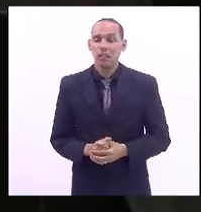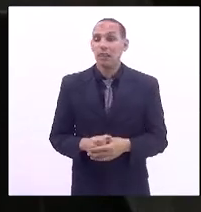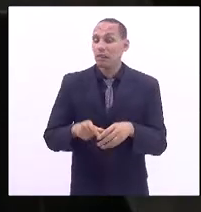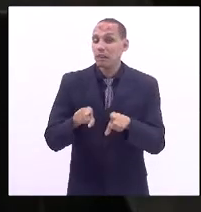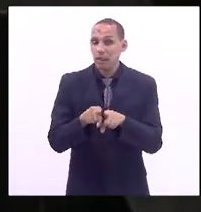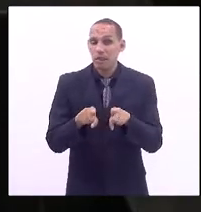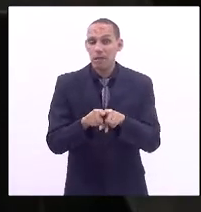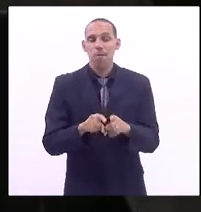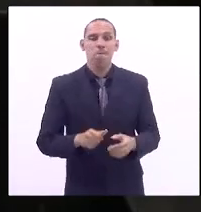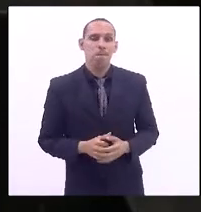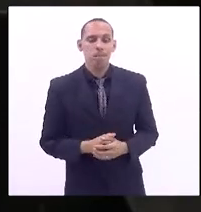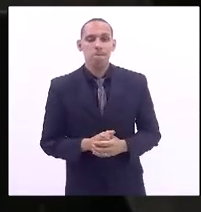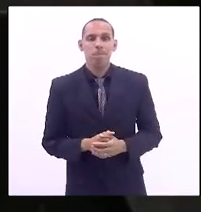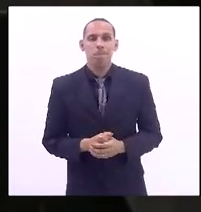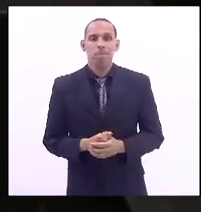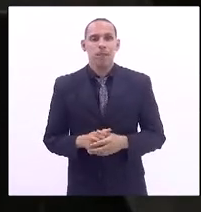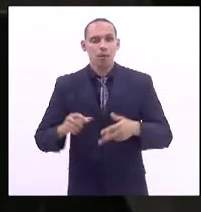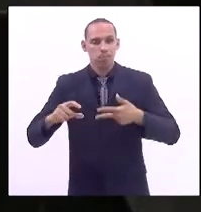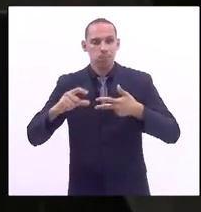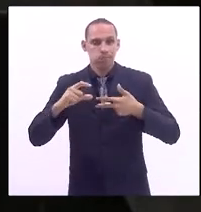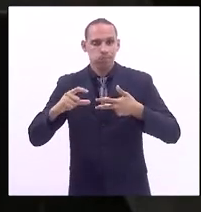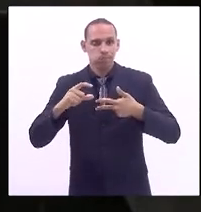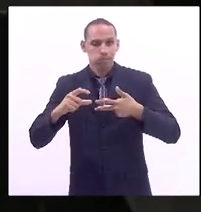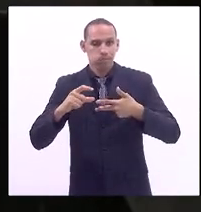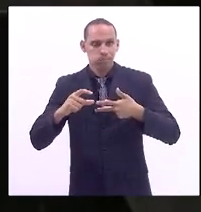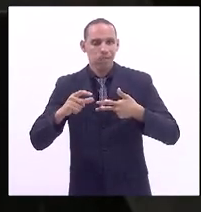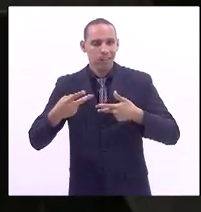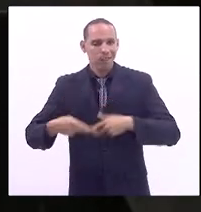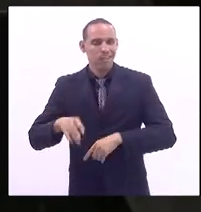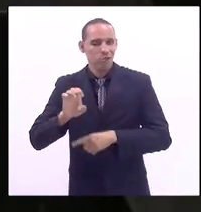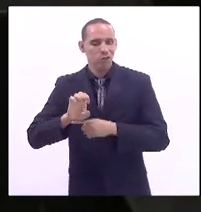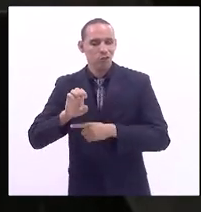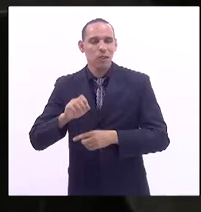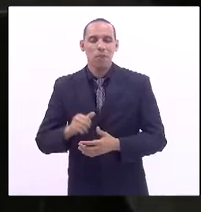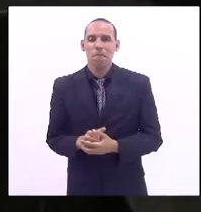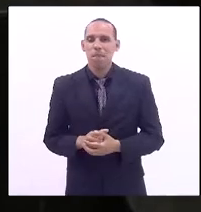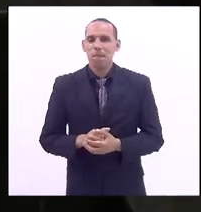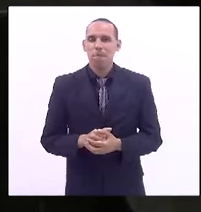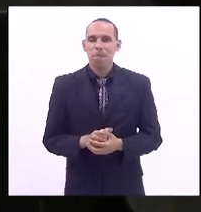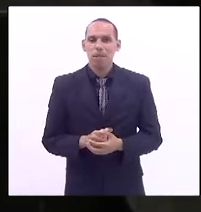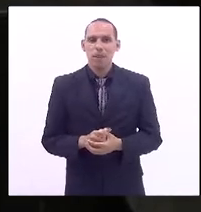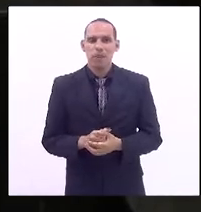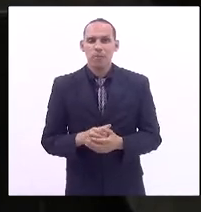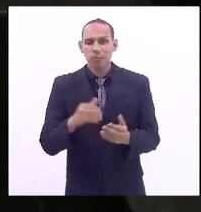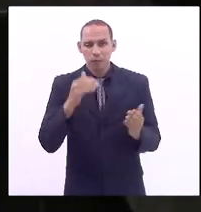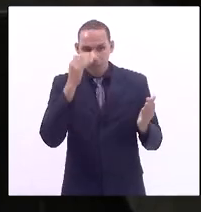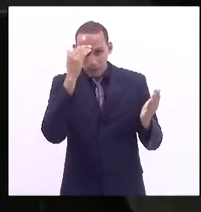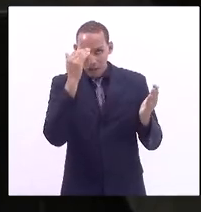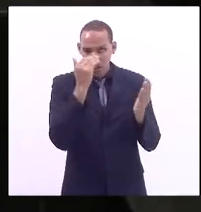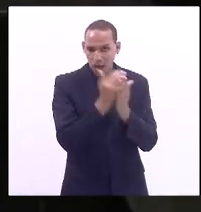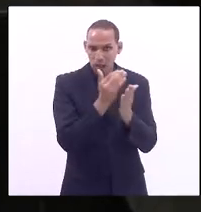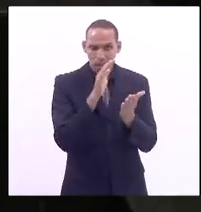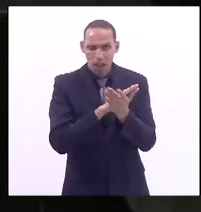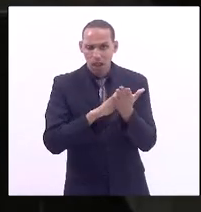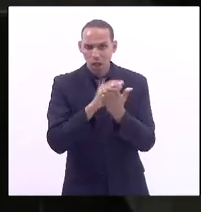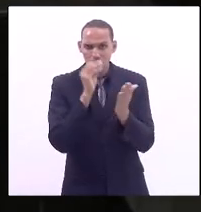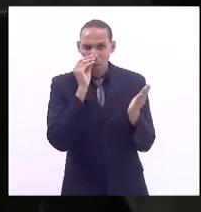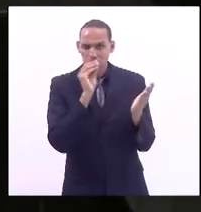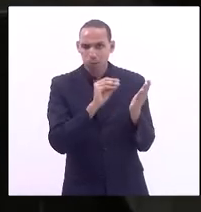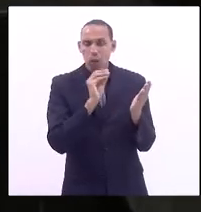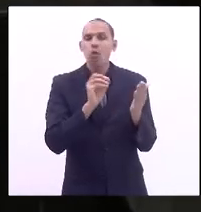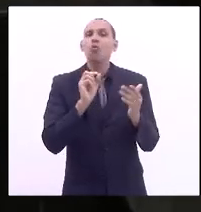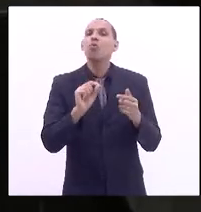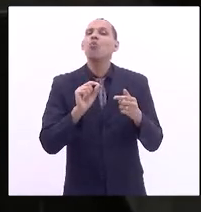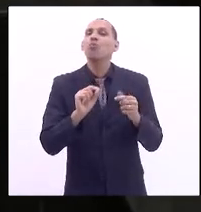inclusive o poder executivo Estadual desrespeitando os poderes